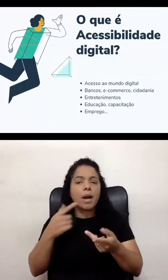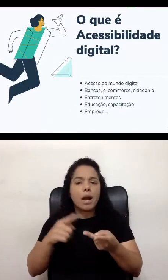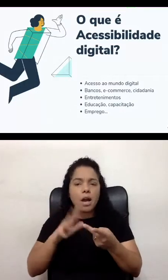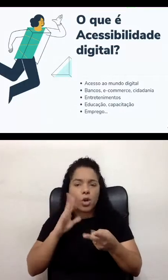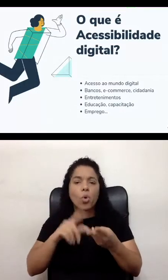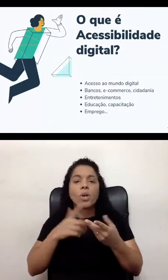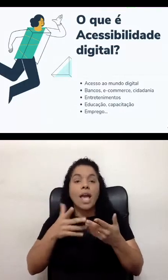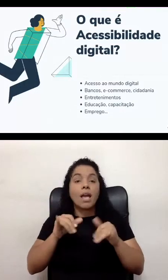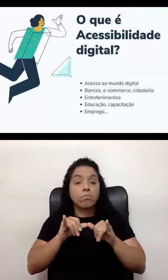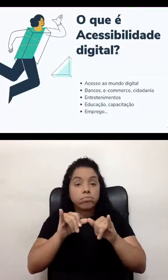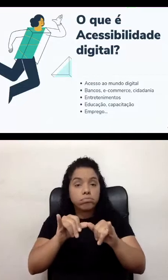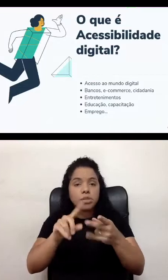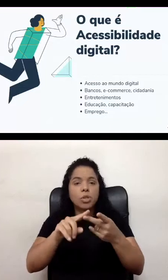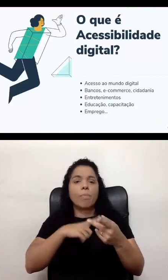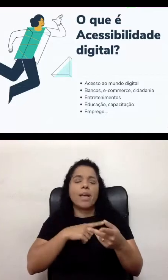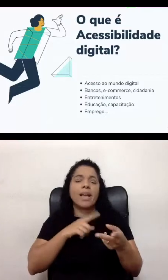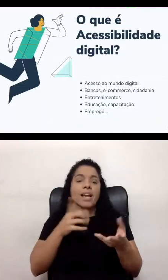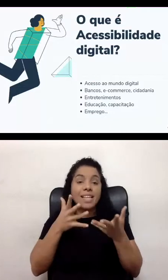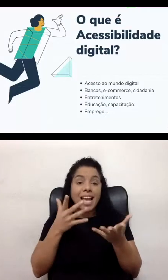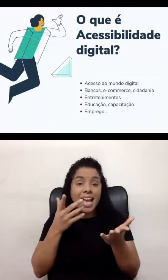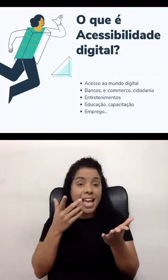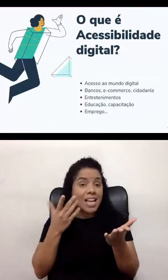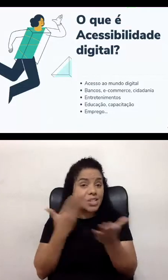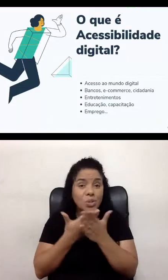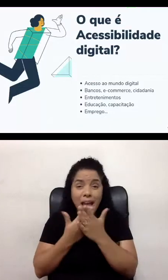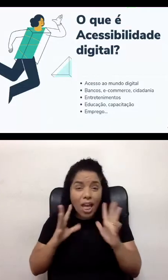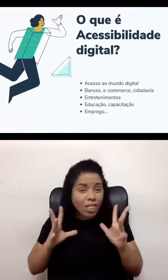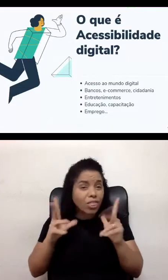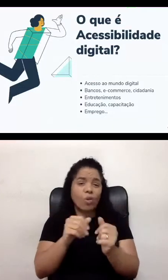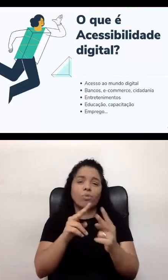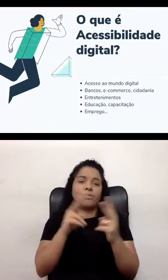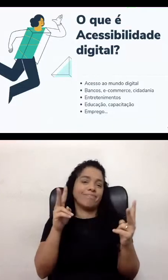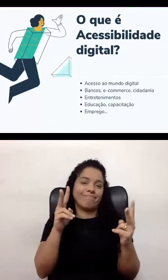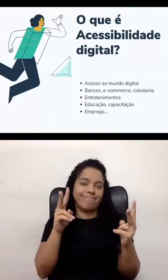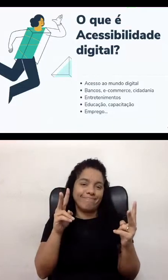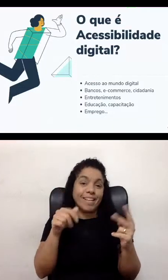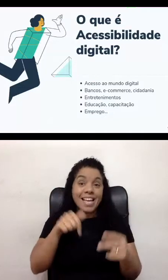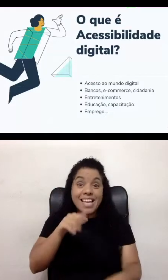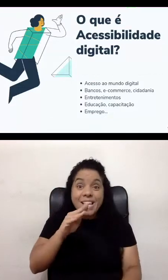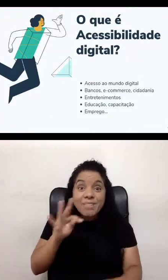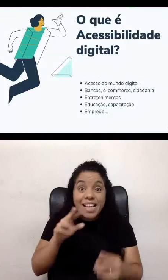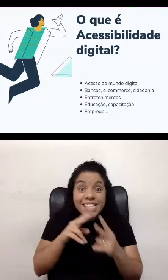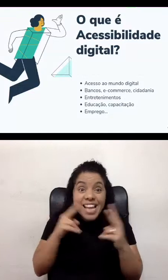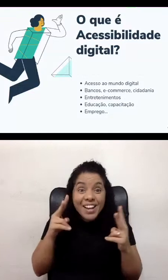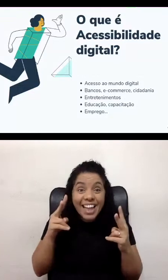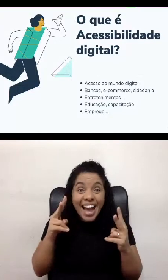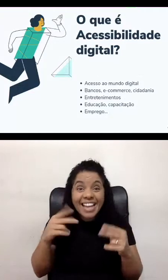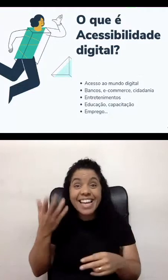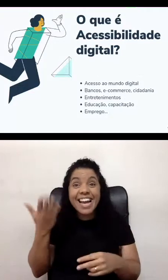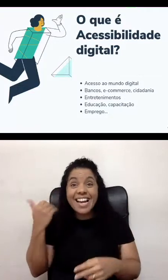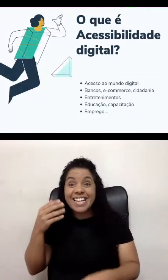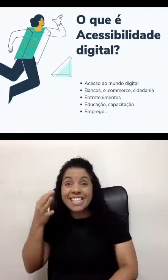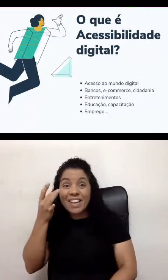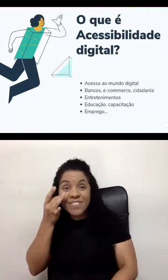fazer supermercado, você quer estudar. Tudo está online hoje, né? Aqui, o MTC está online, ele era presencial,